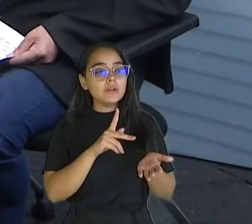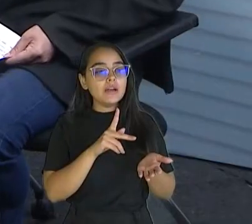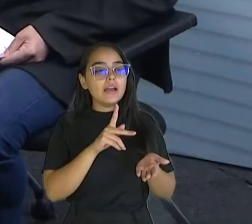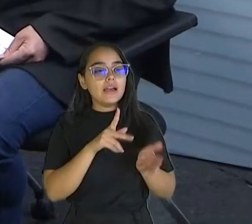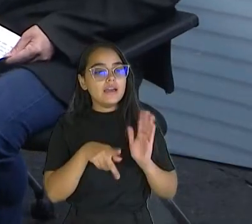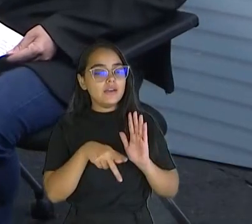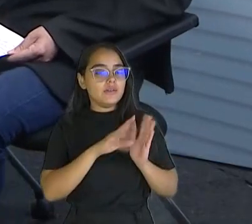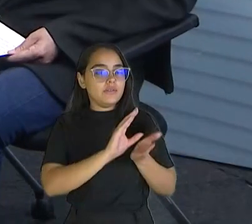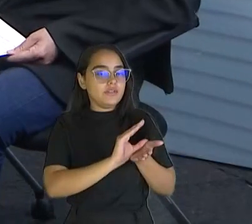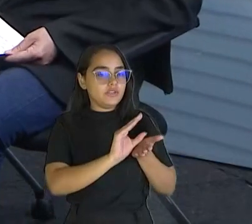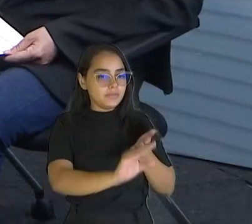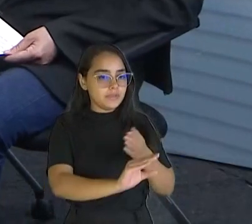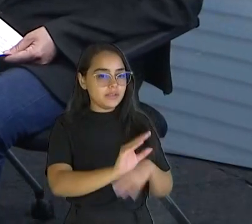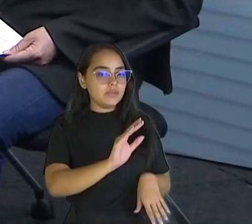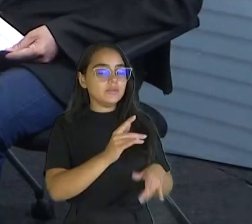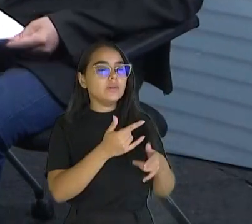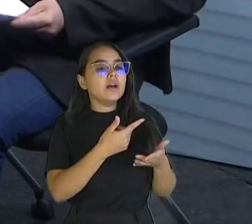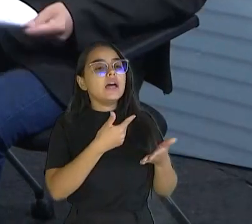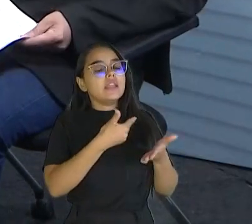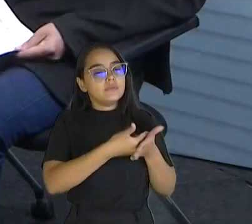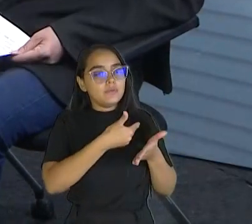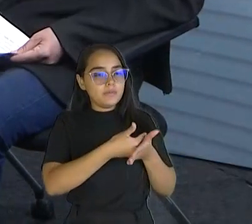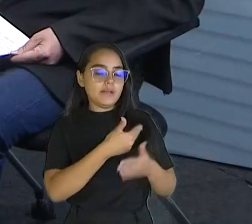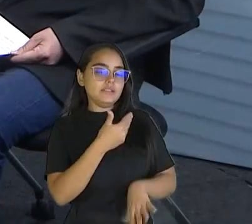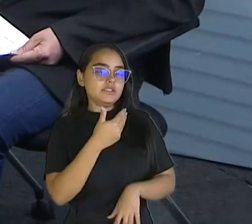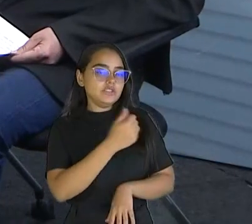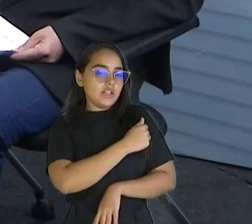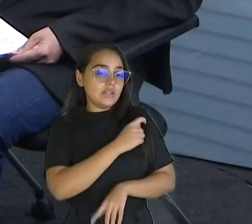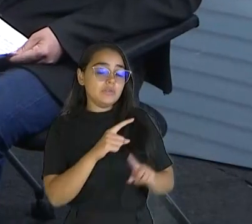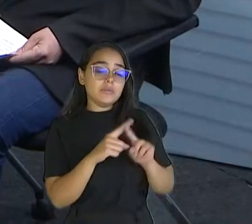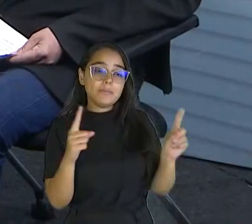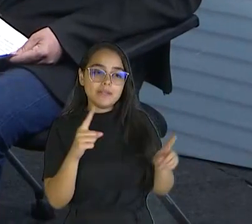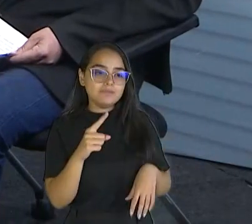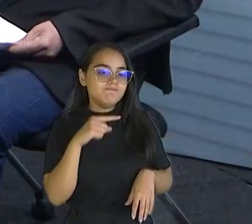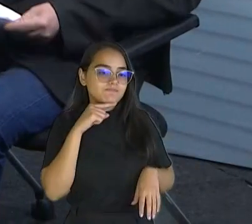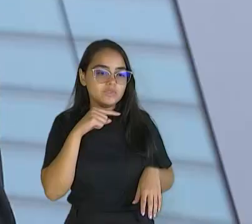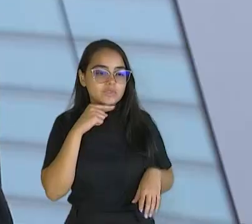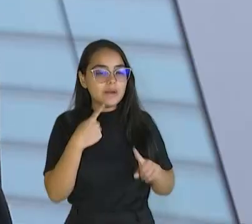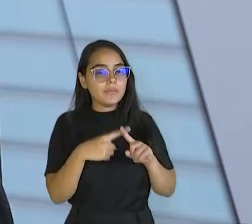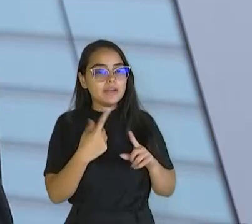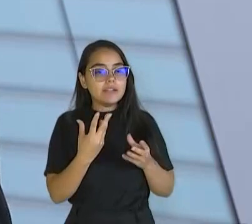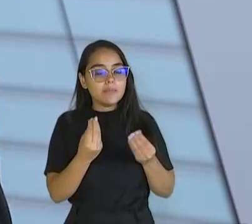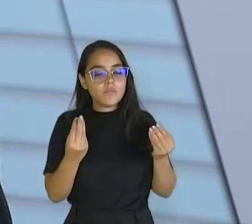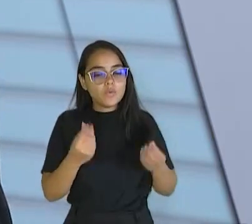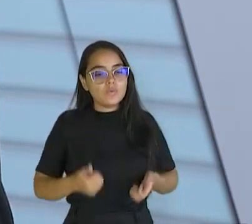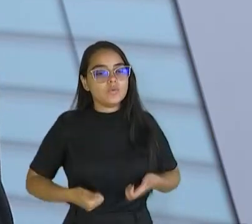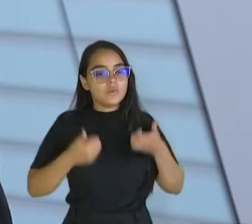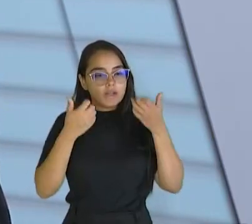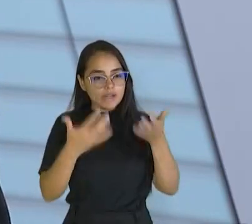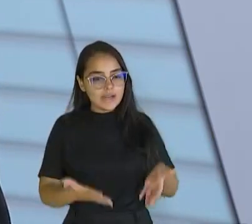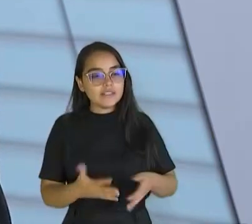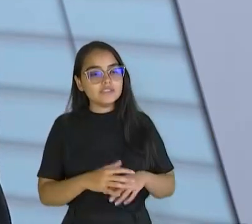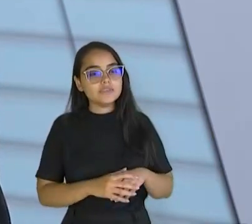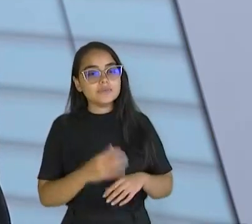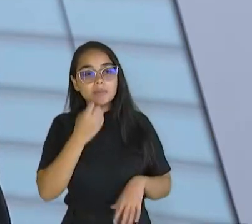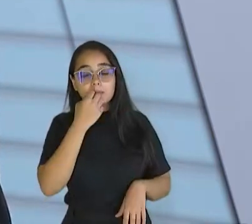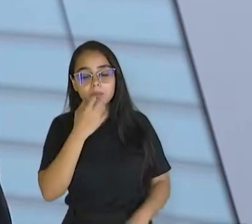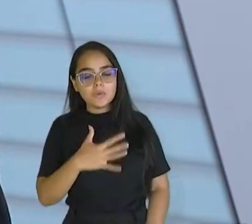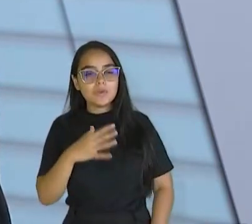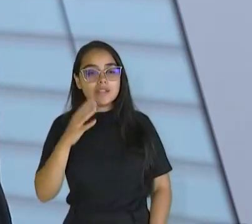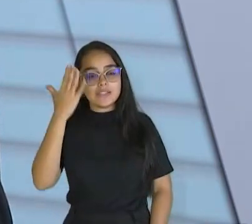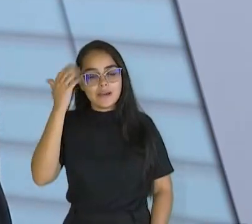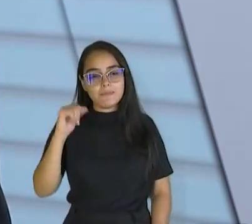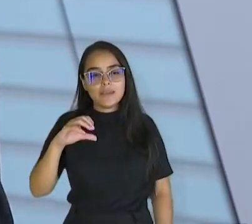não basta. Né? Exatamente. É muita despesa. Mas que bom saber que a Casa do Estudante chega nos 90